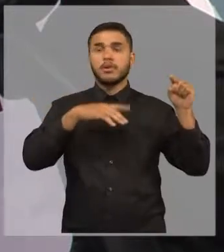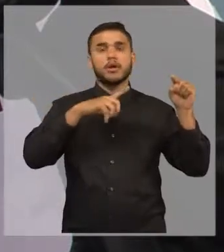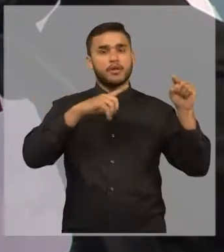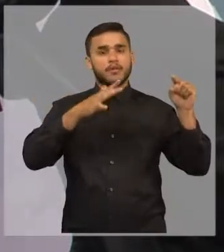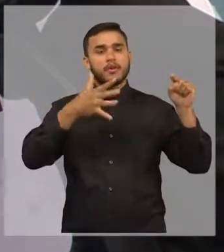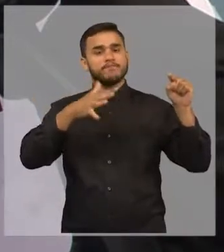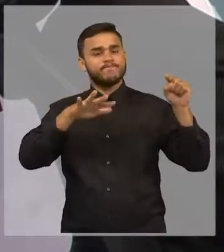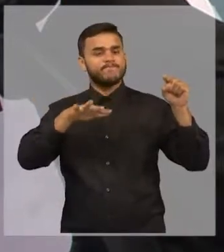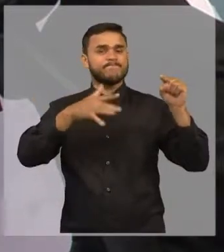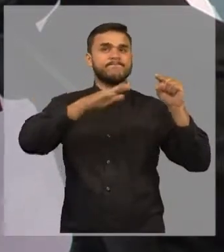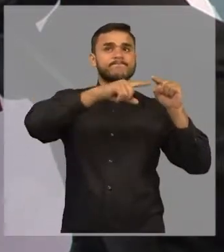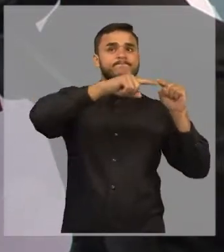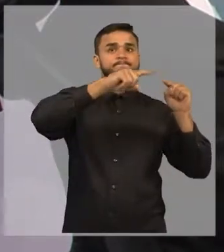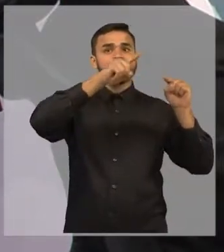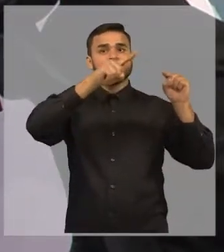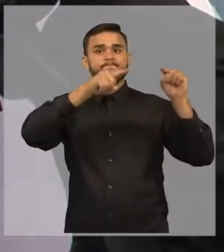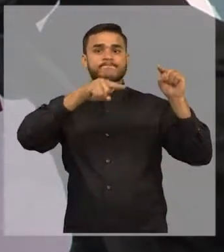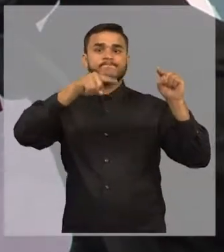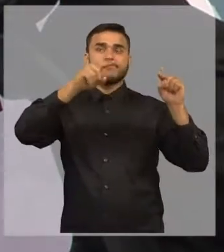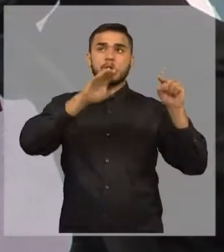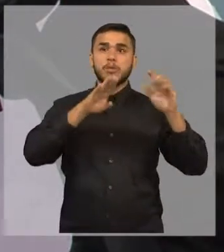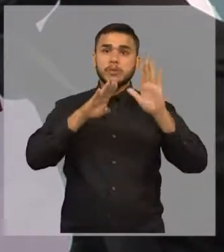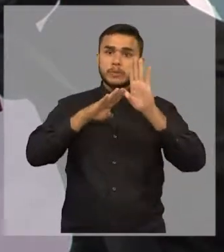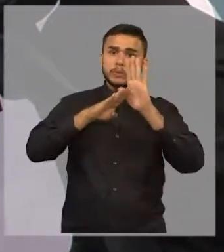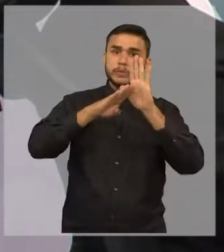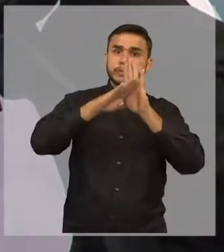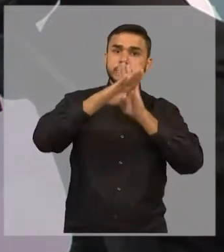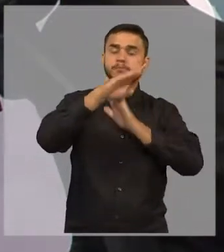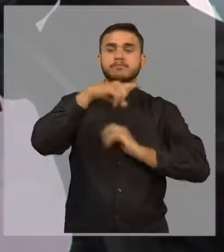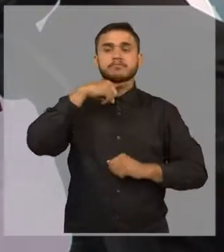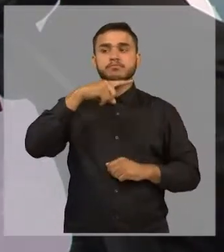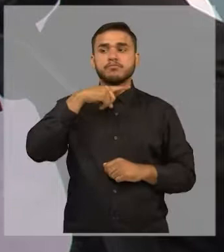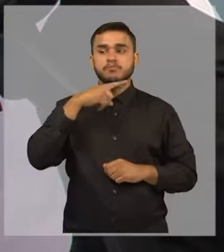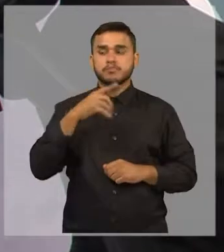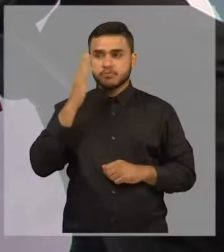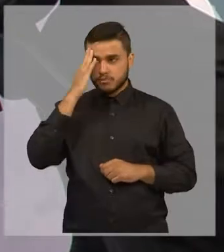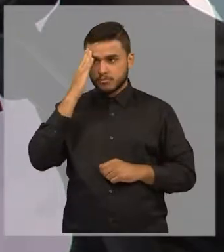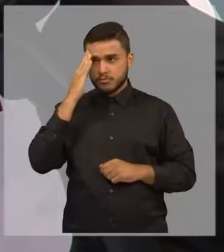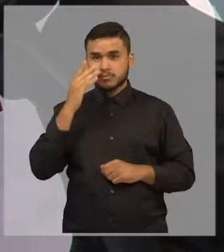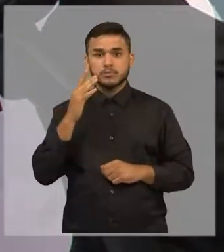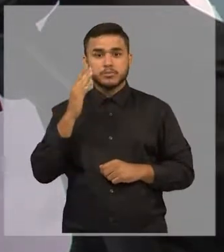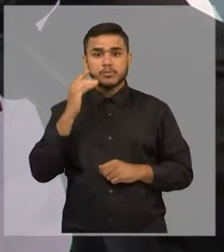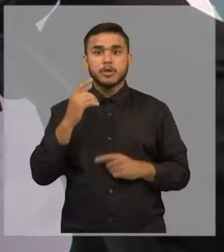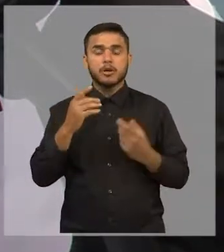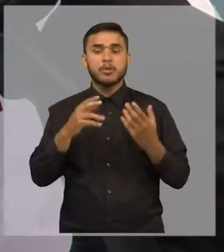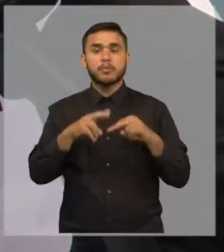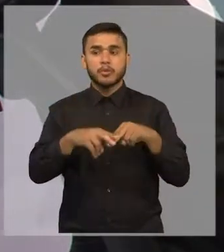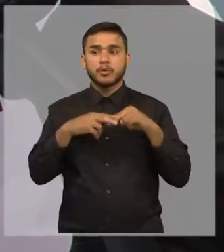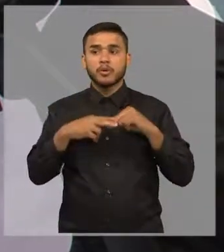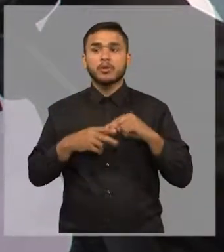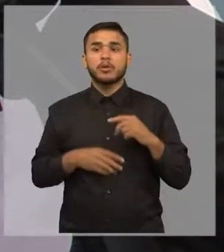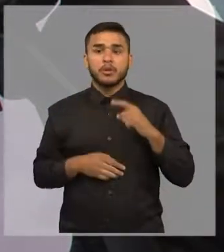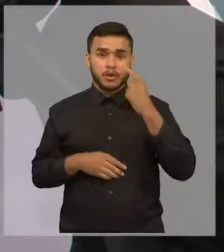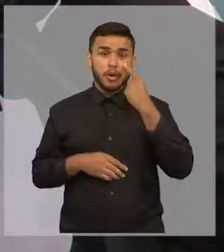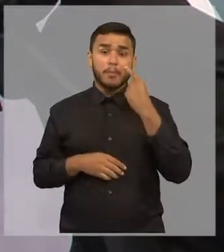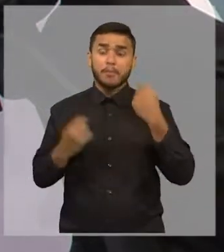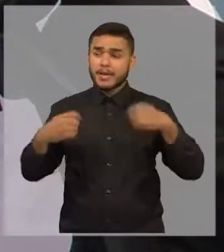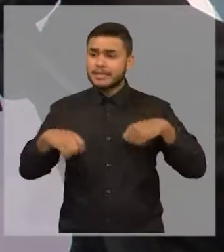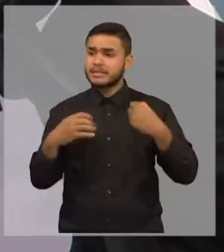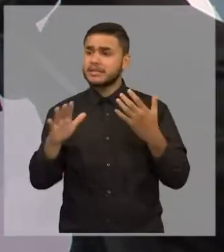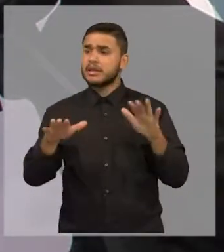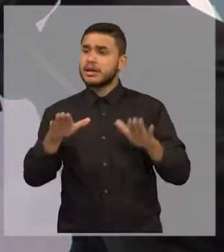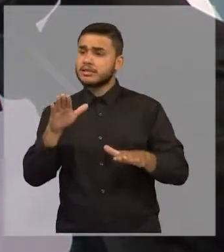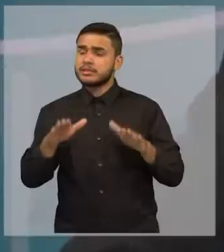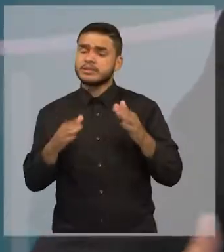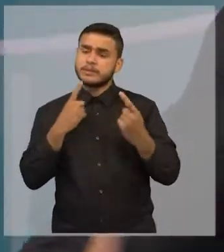assim. É claro que não pode ir assim como alguém fez, né? Mas tem que flexibilizar,